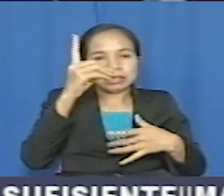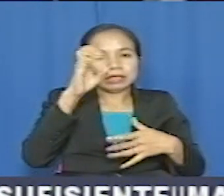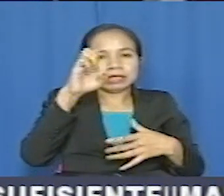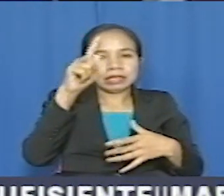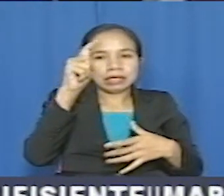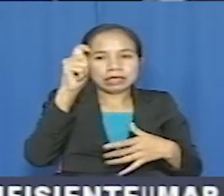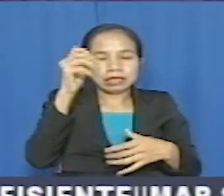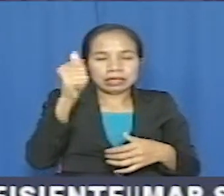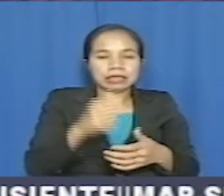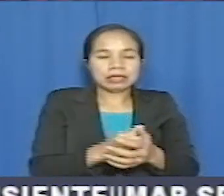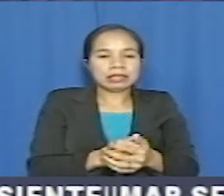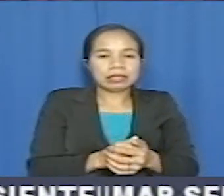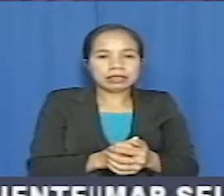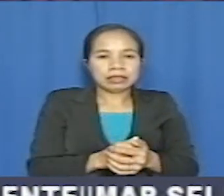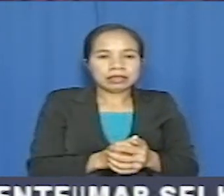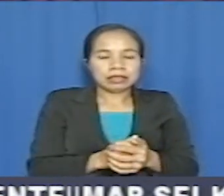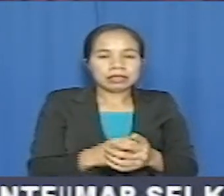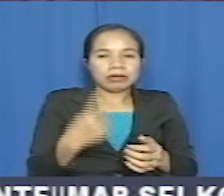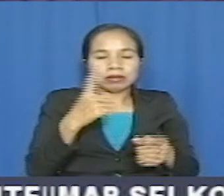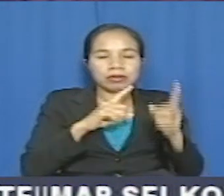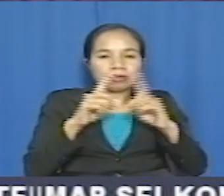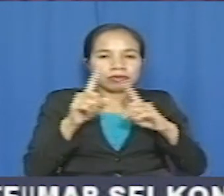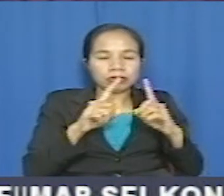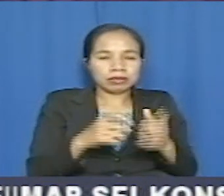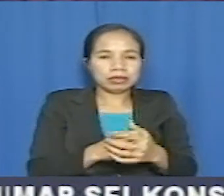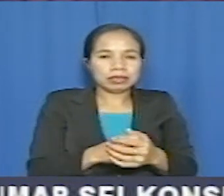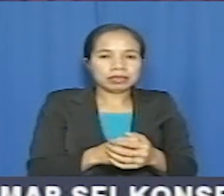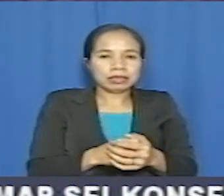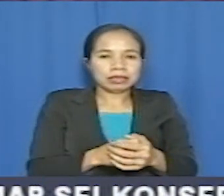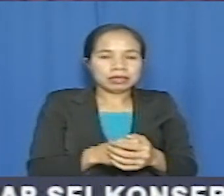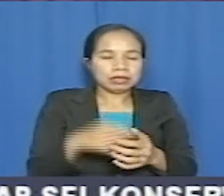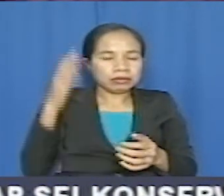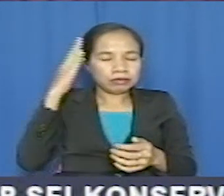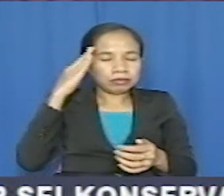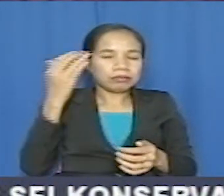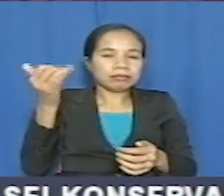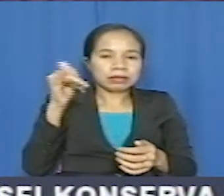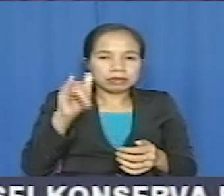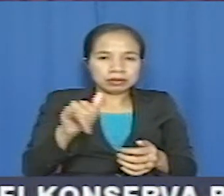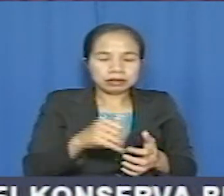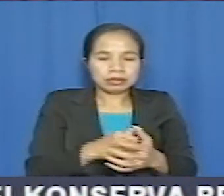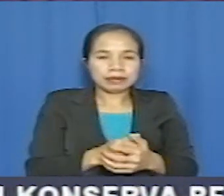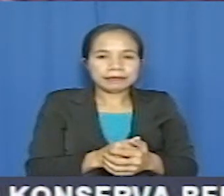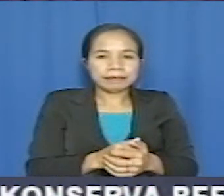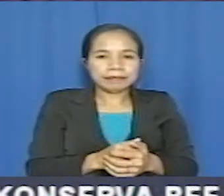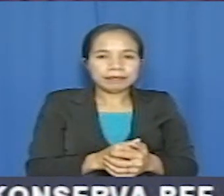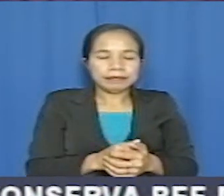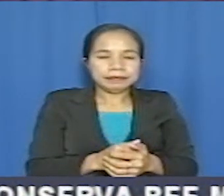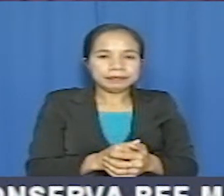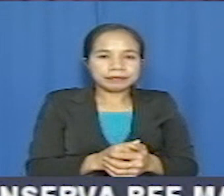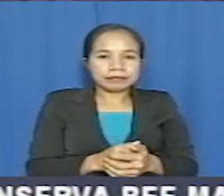ho dia ho kualia deit ka hala ana hala ana mense pasira ho apa mari sa fis halo